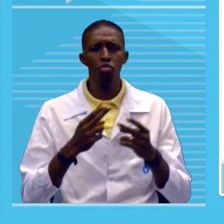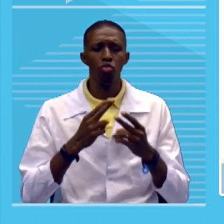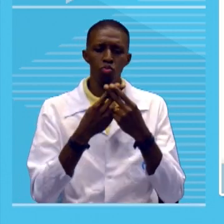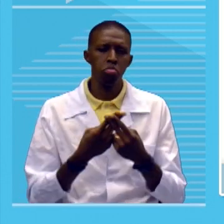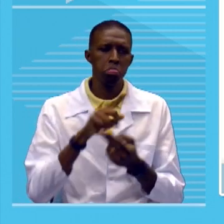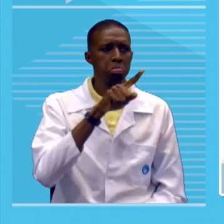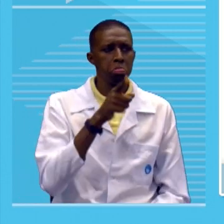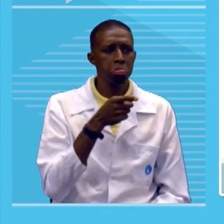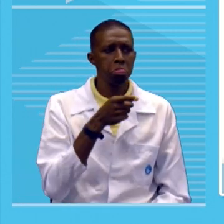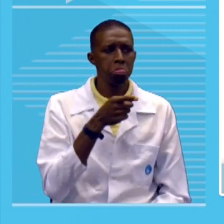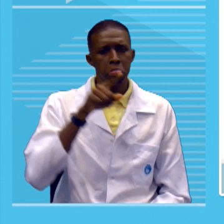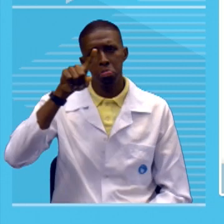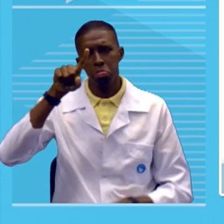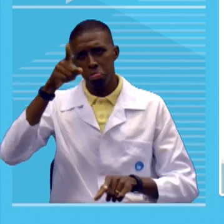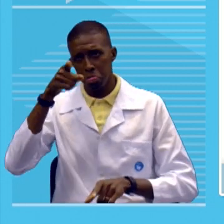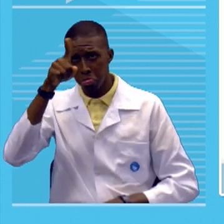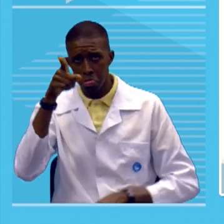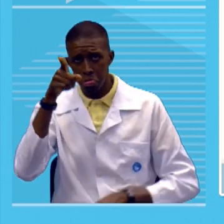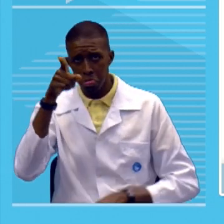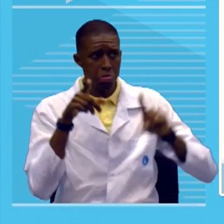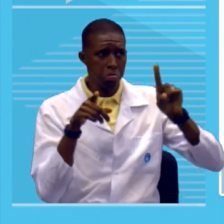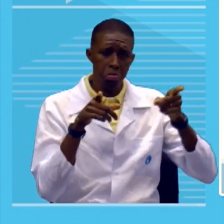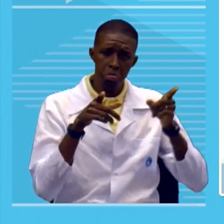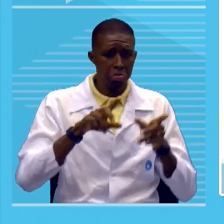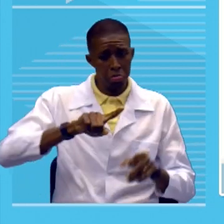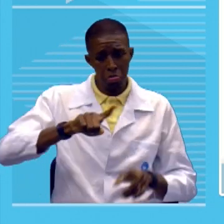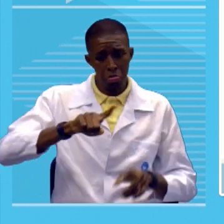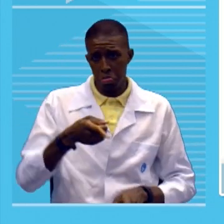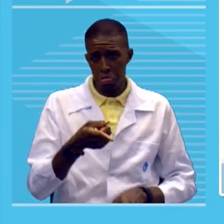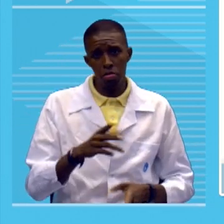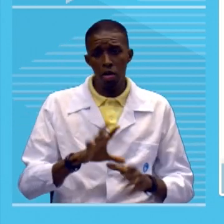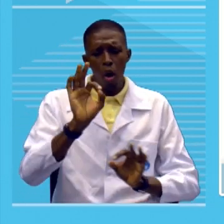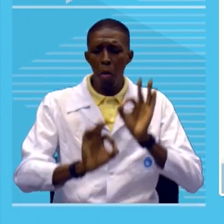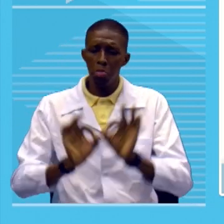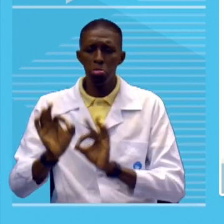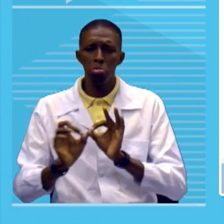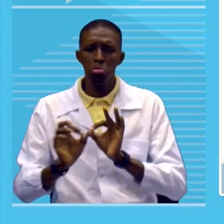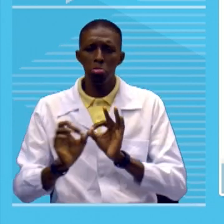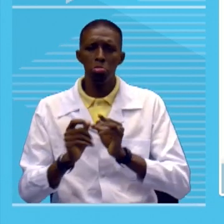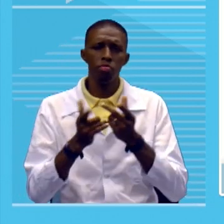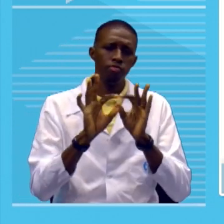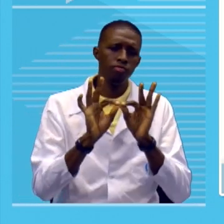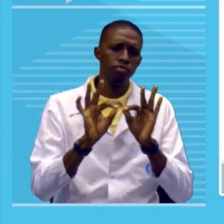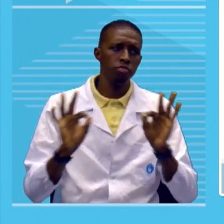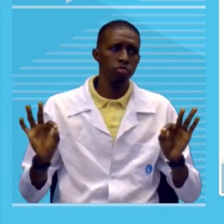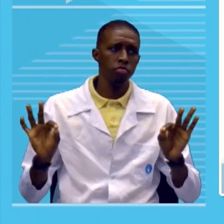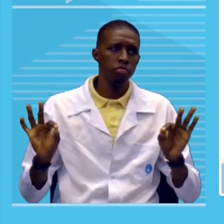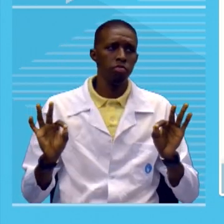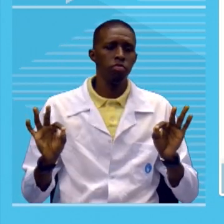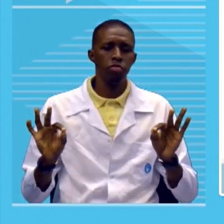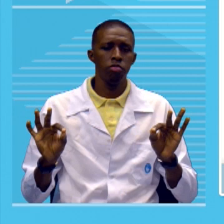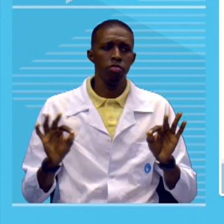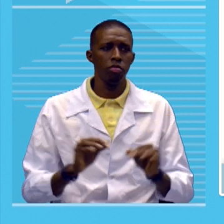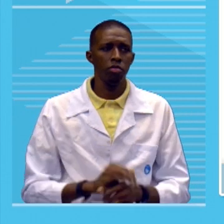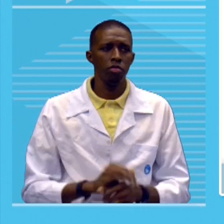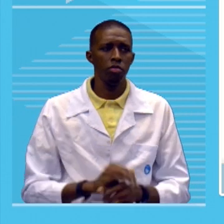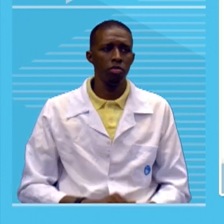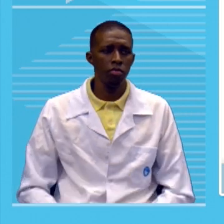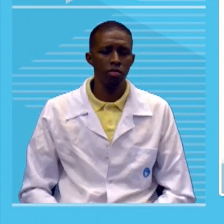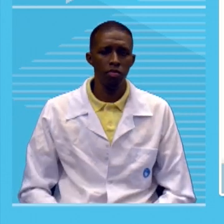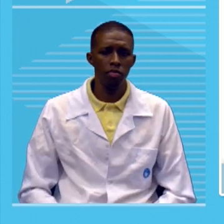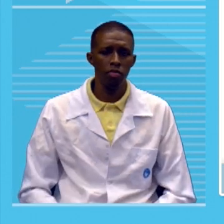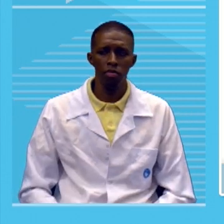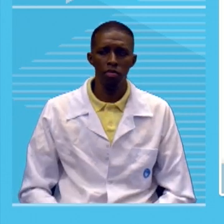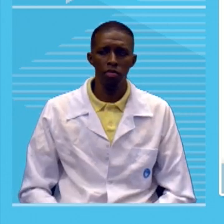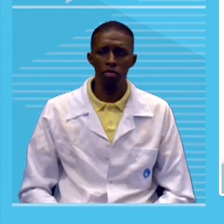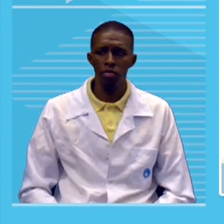que o discurso aí é direto, é a própria fala. Né? Mas o diz ele já permite que você compreenda. Mas tudo